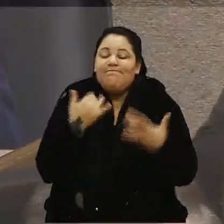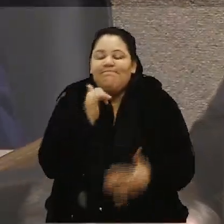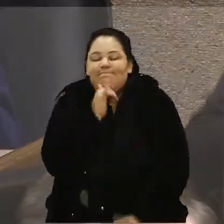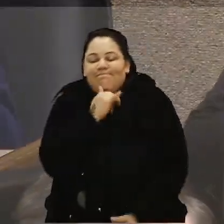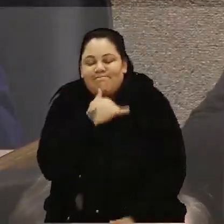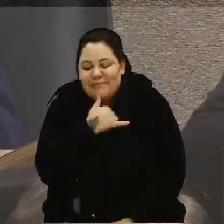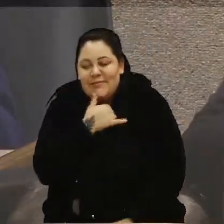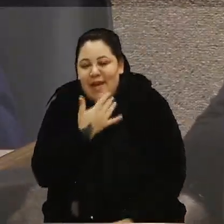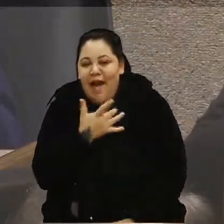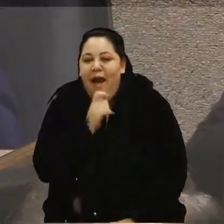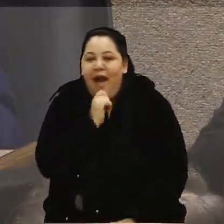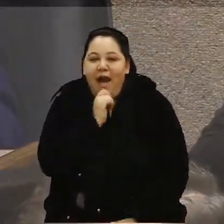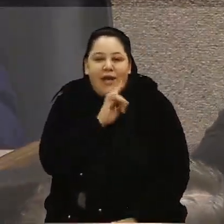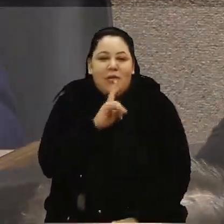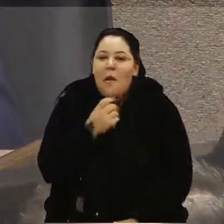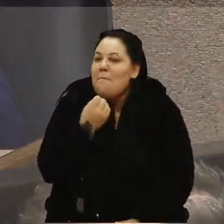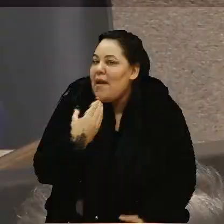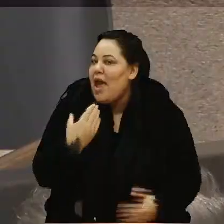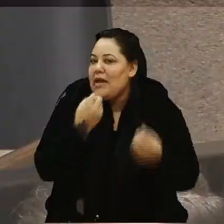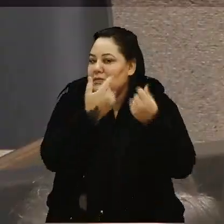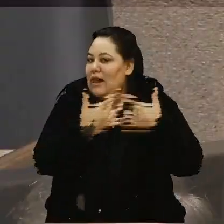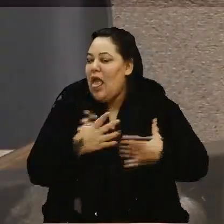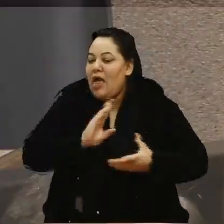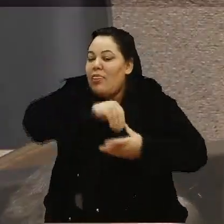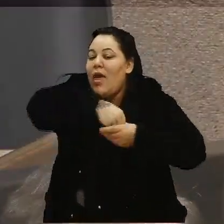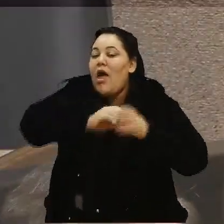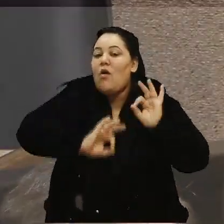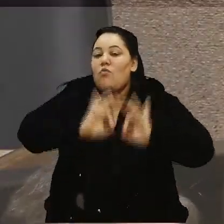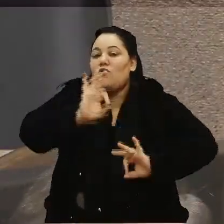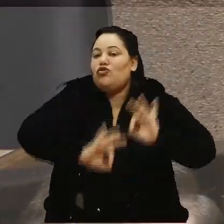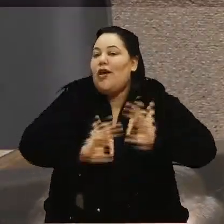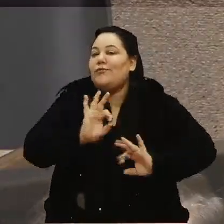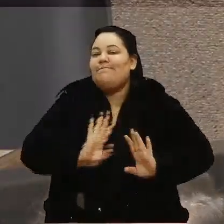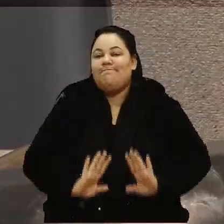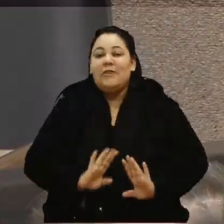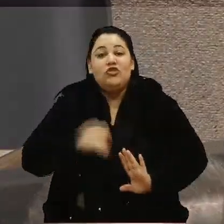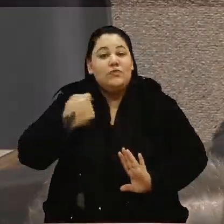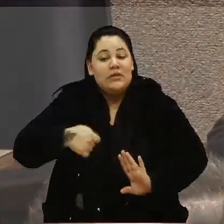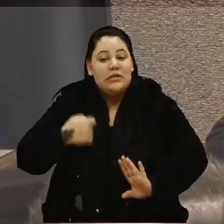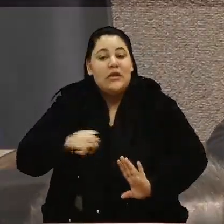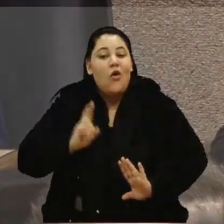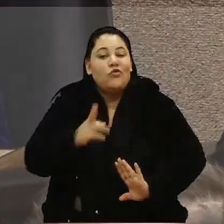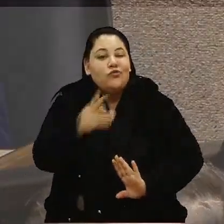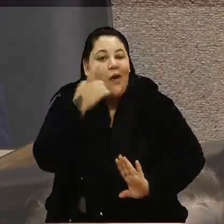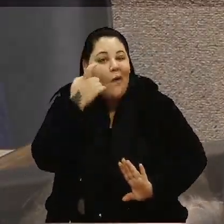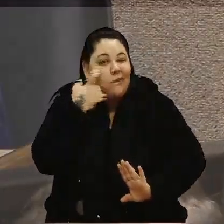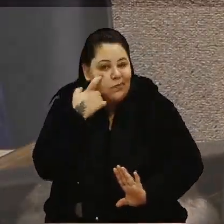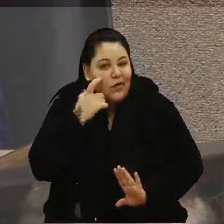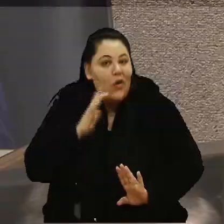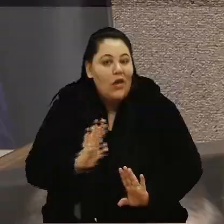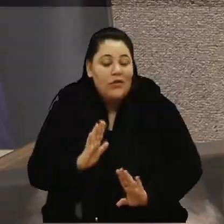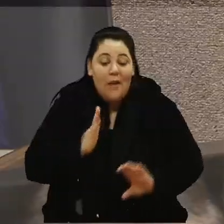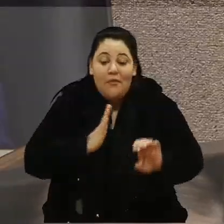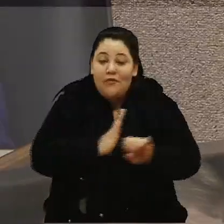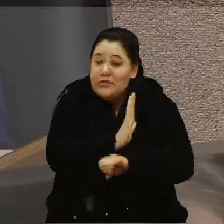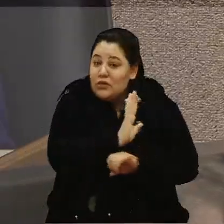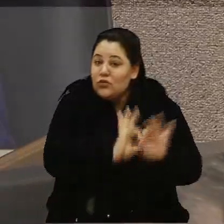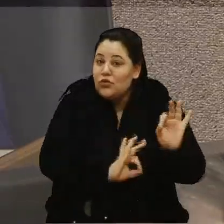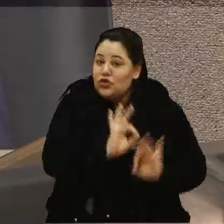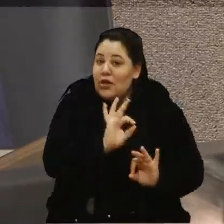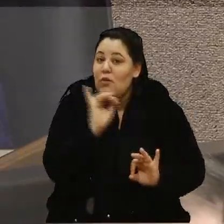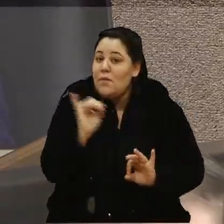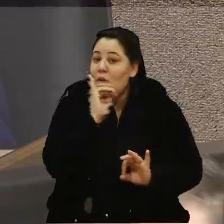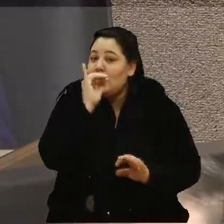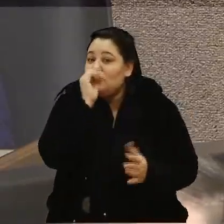está bem descrito no projeto. Isso a gente vai ter que continuar verificando. A aprovação dele é importante para o